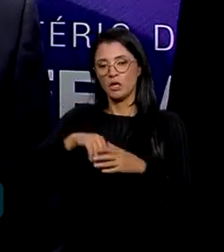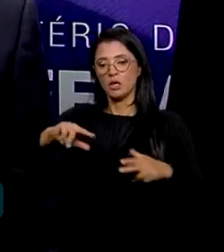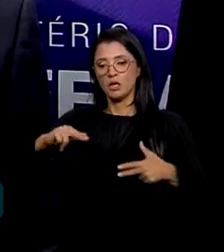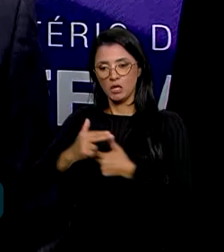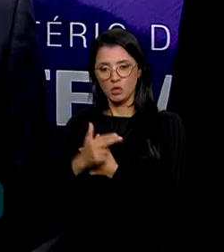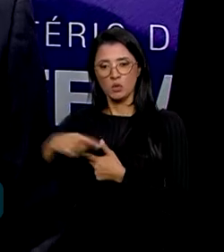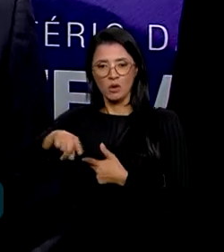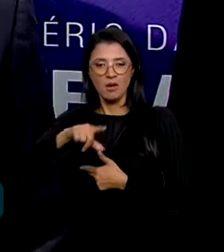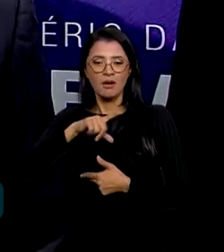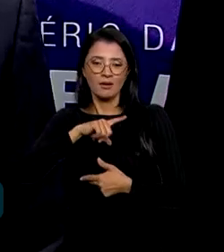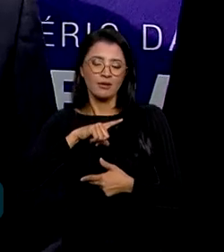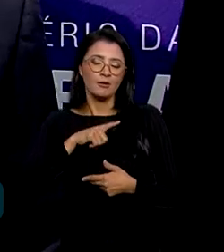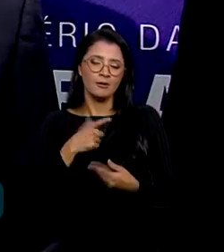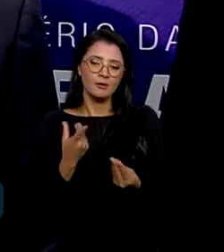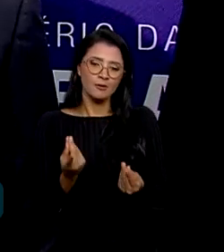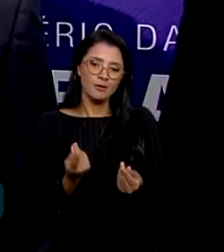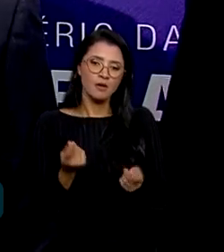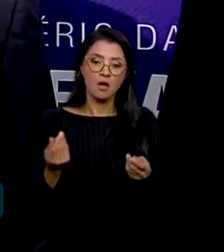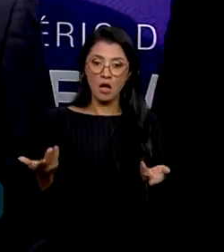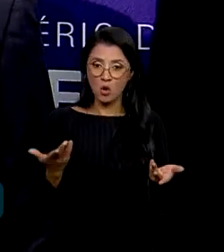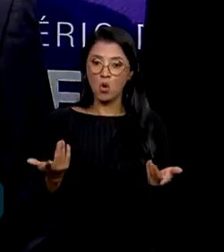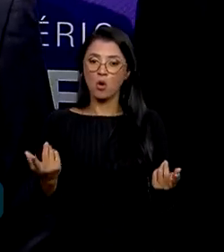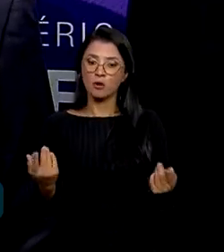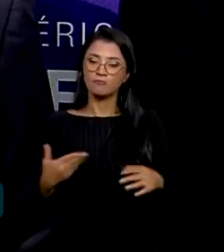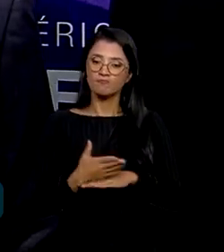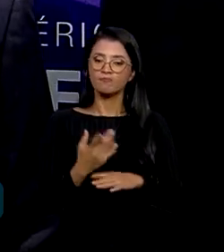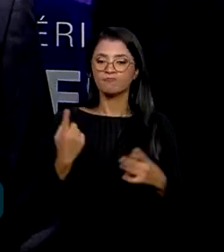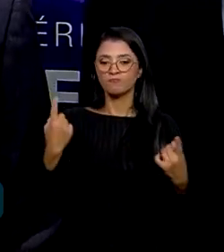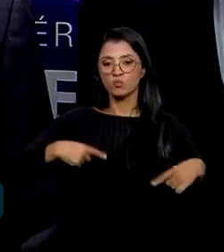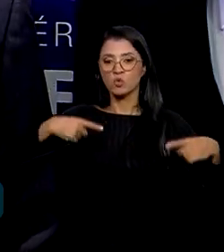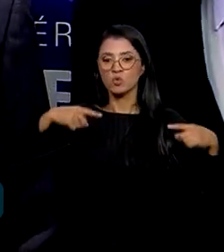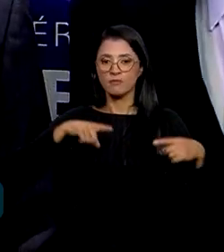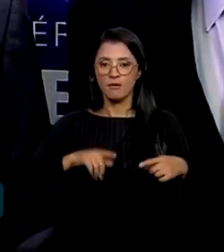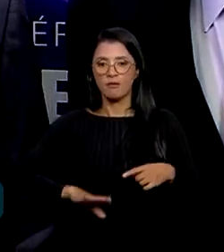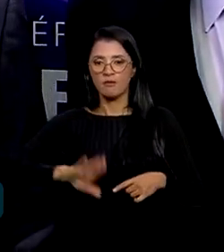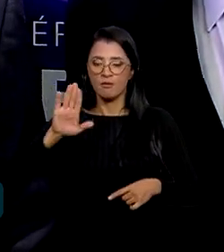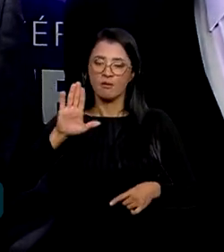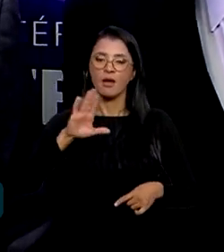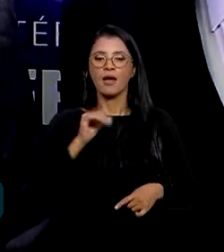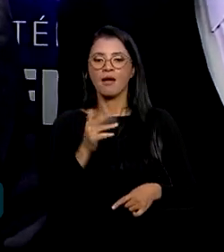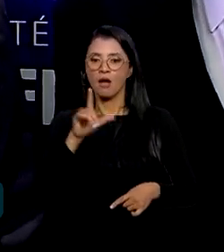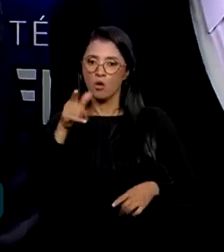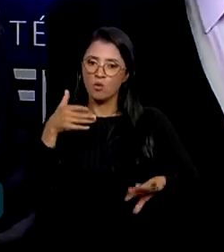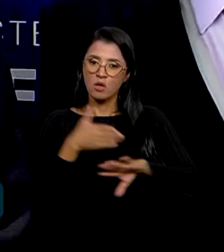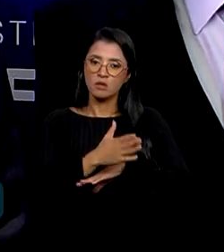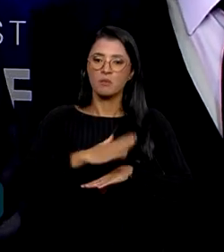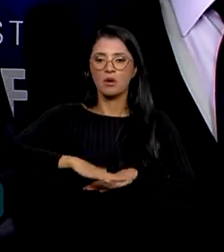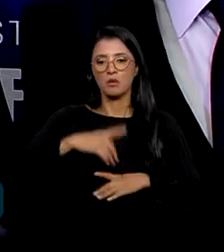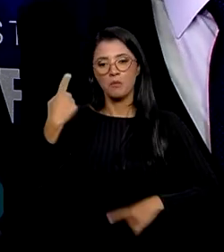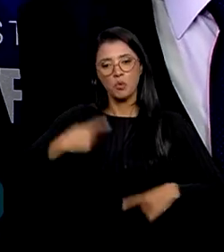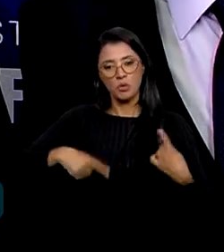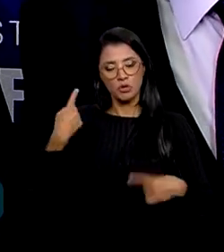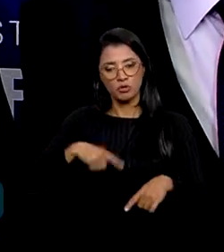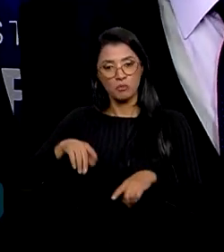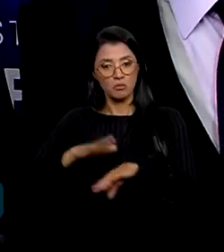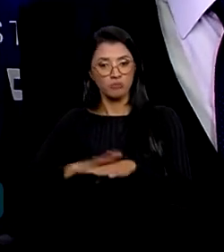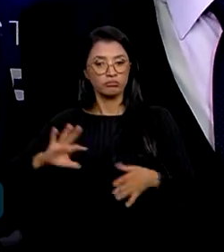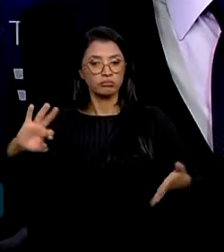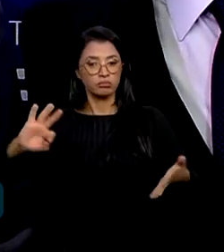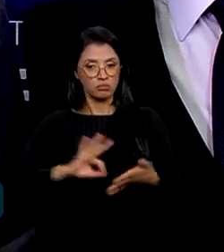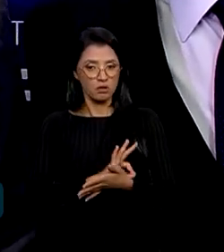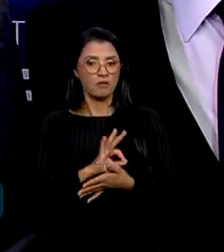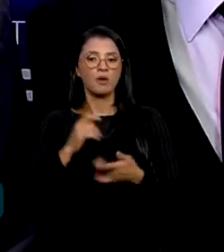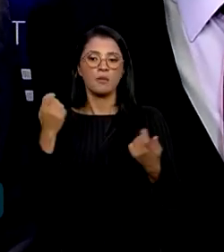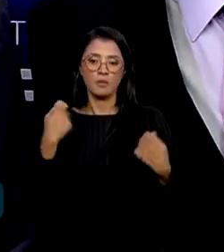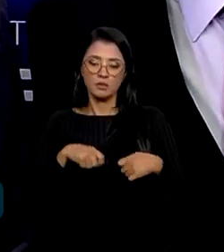que passam a disputar cargos eletivos, ou seja, entram para a política, que na medida que se inscrevam, tenham